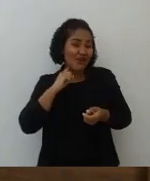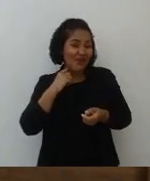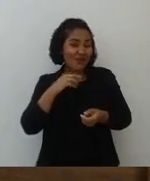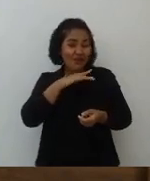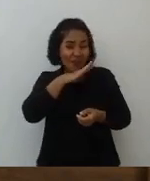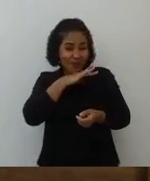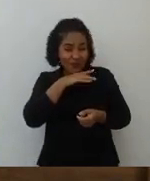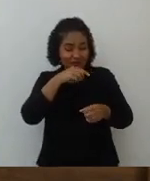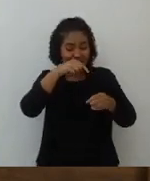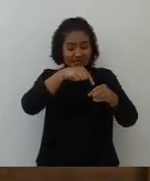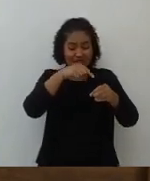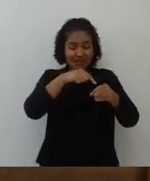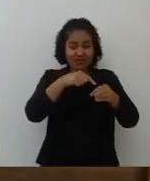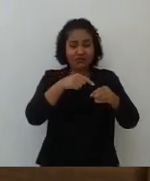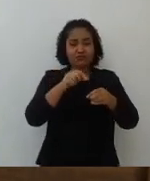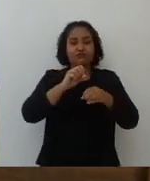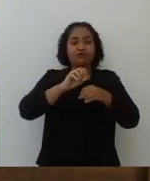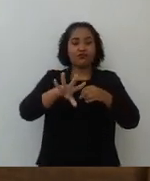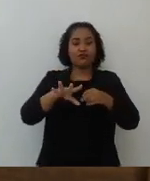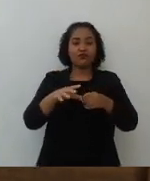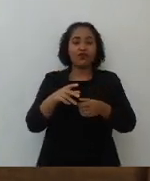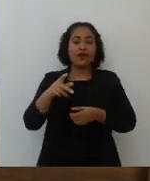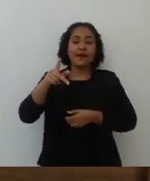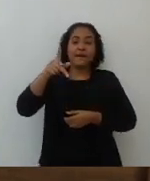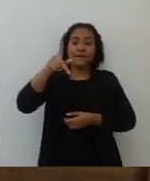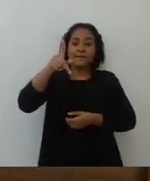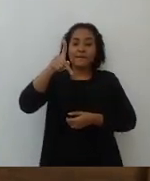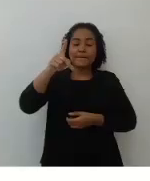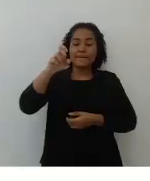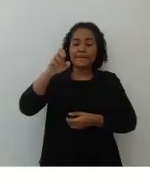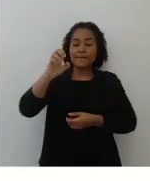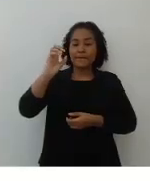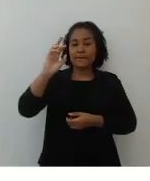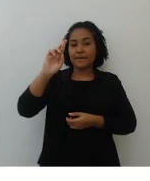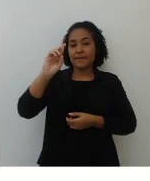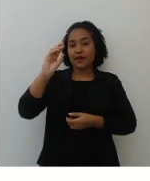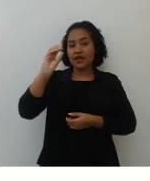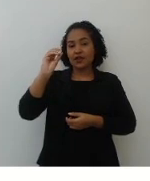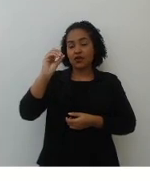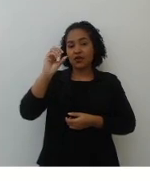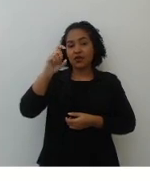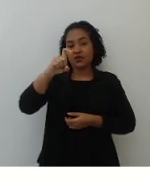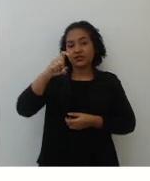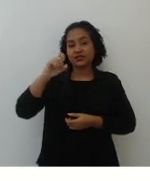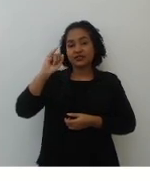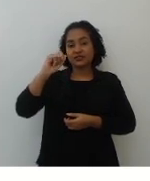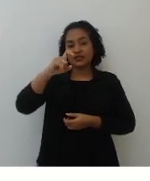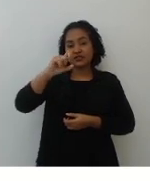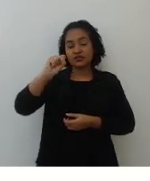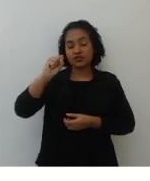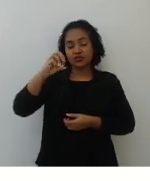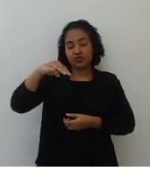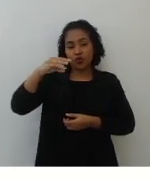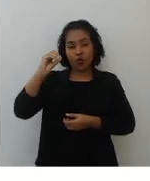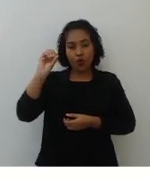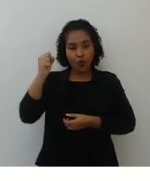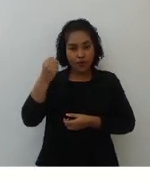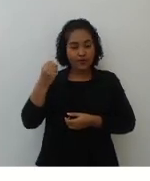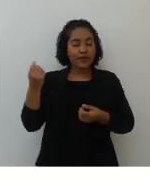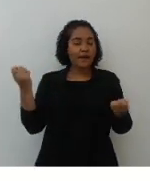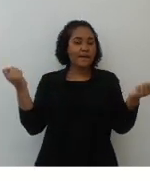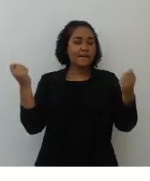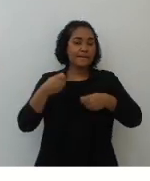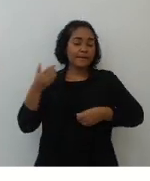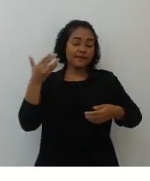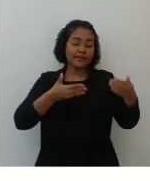tá? Então, o peroxissomo, dá uma olhadinha no slide, ele participa do processo de degradação da